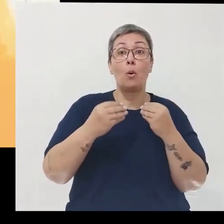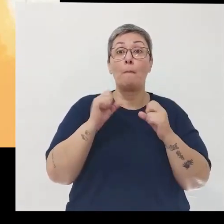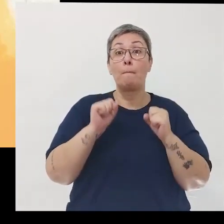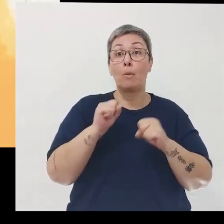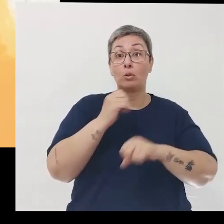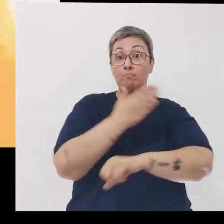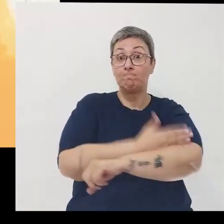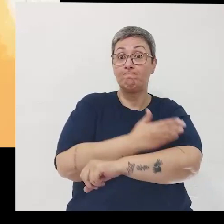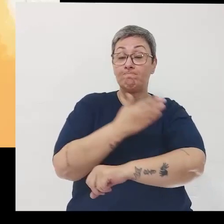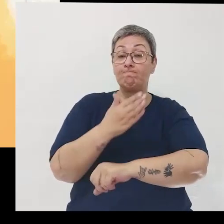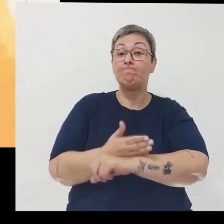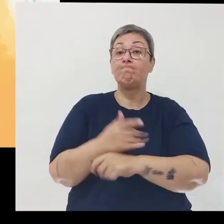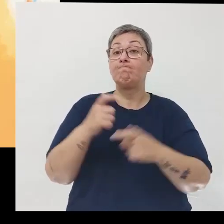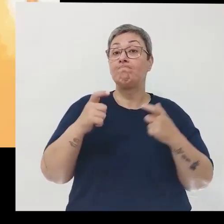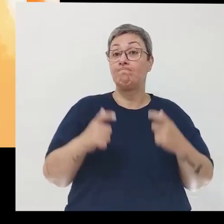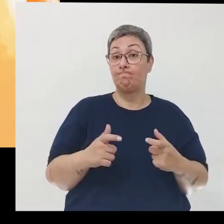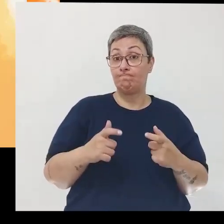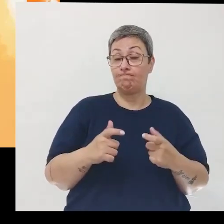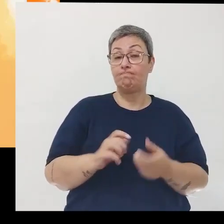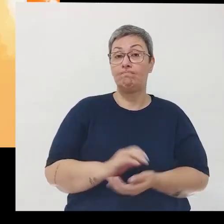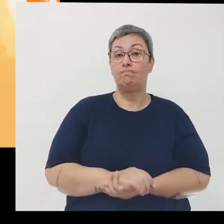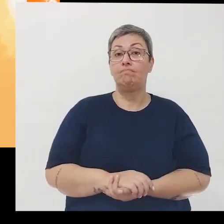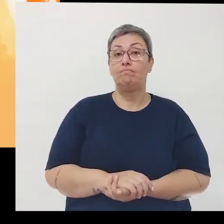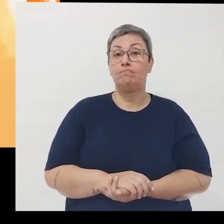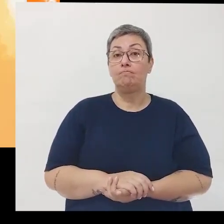alguém pode se machucar nesse lugar.